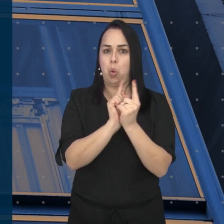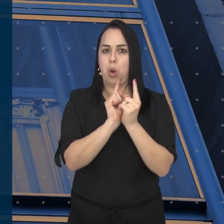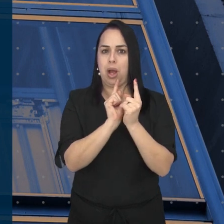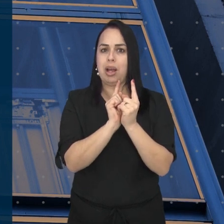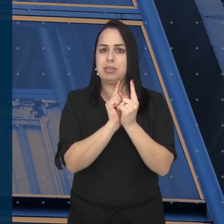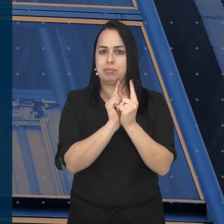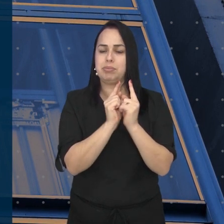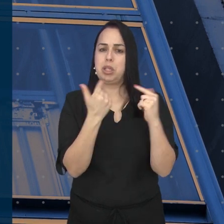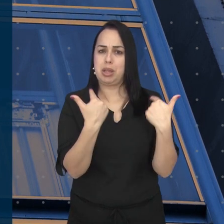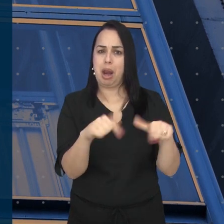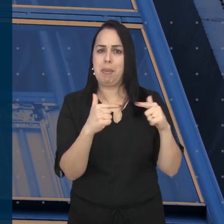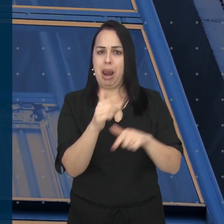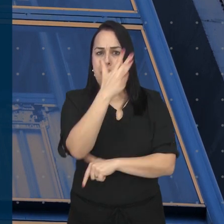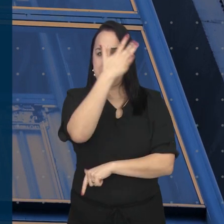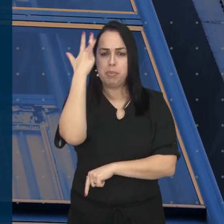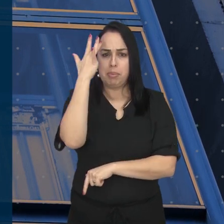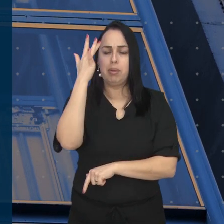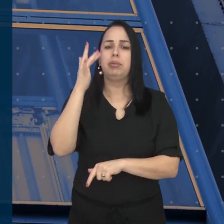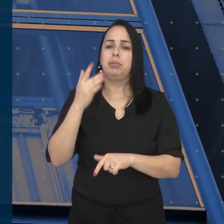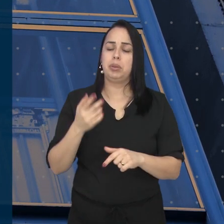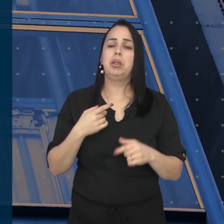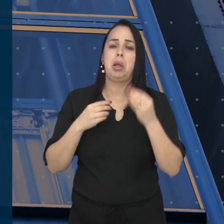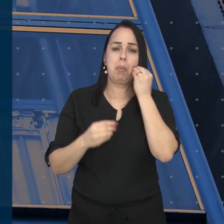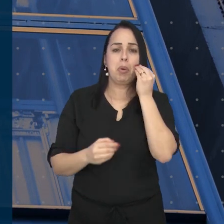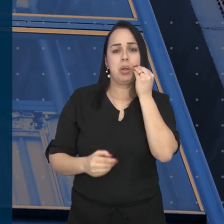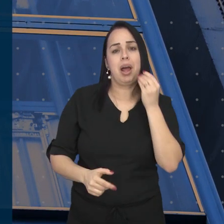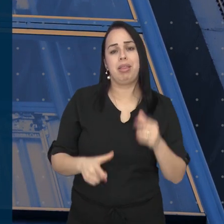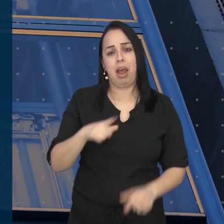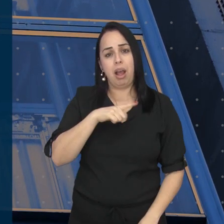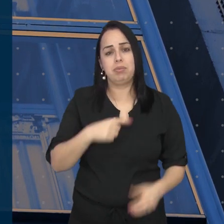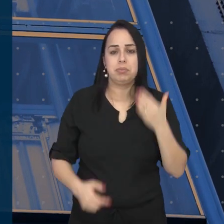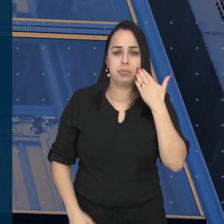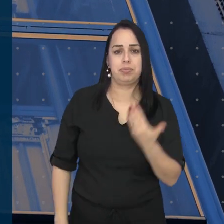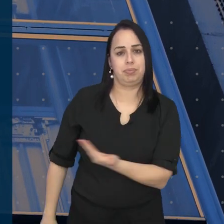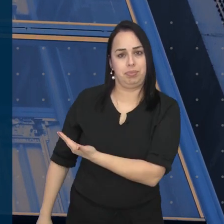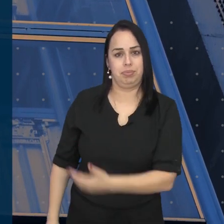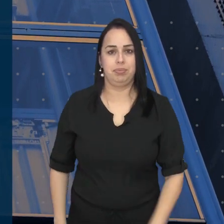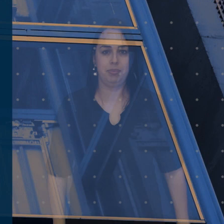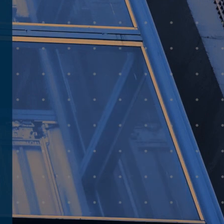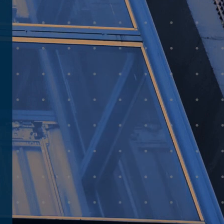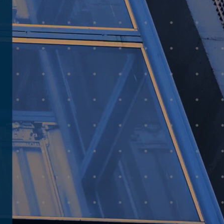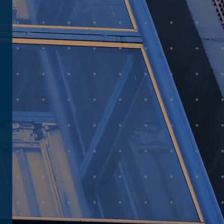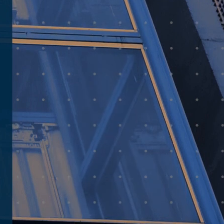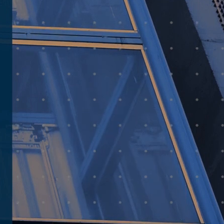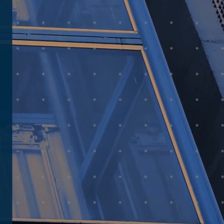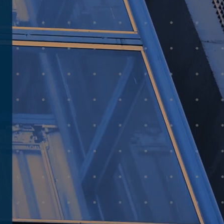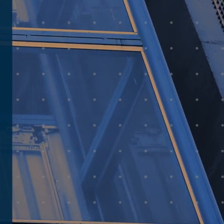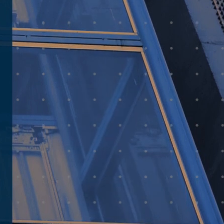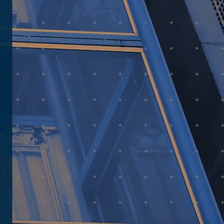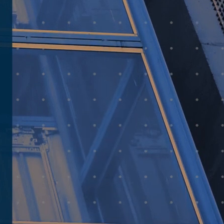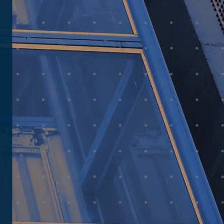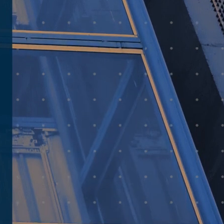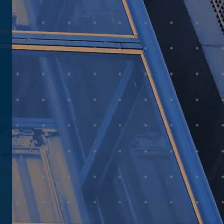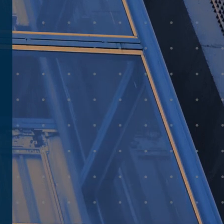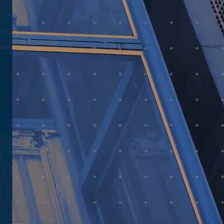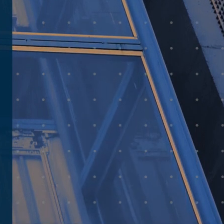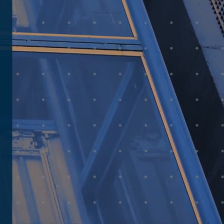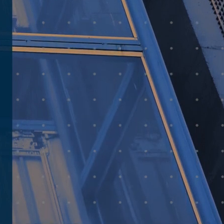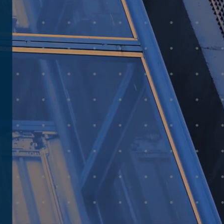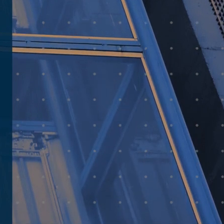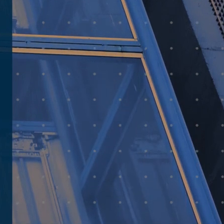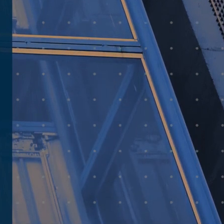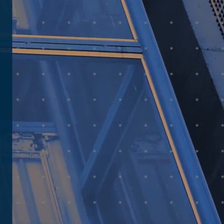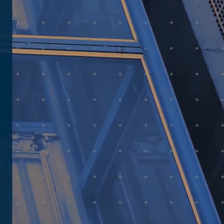O PAT, Posto de Atendimento ao Trabalhador de São José dos Campos, tem oportunidades de emprego para ajudante de carga e